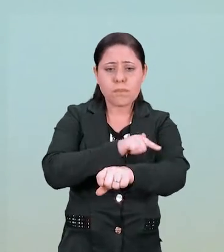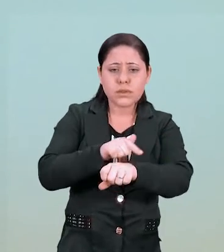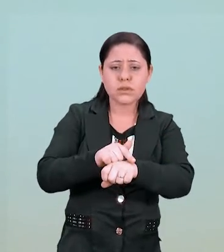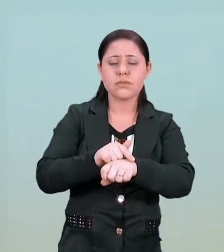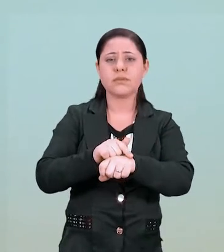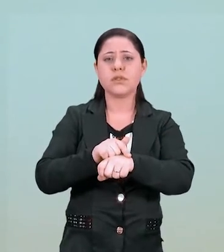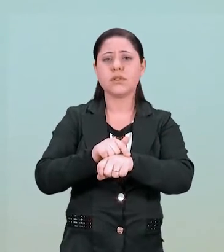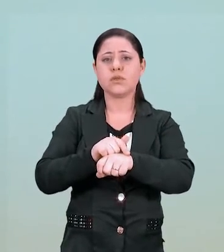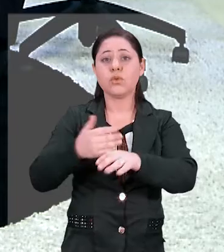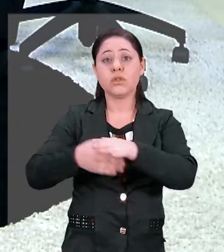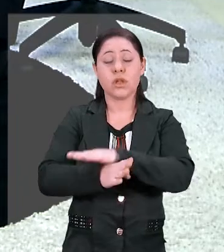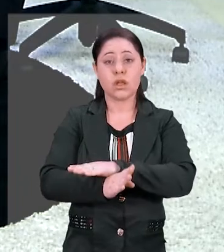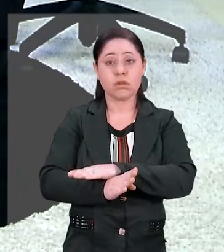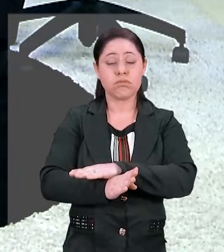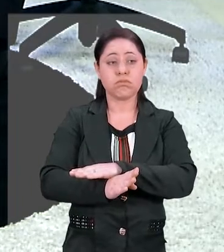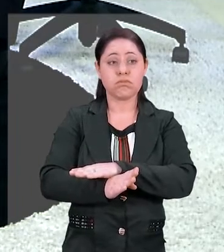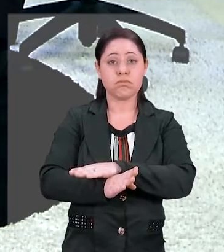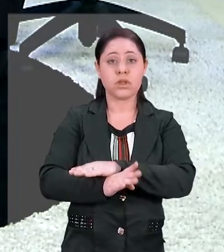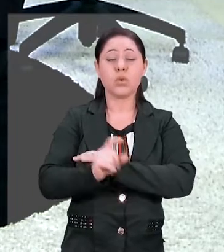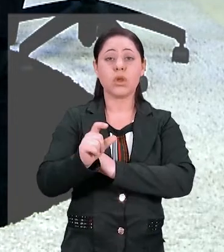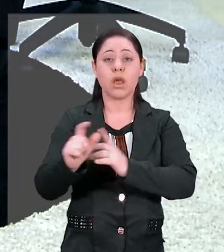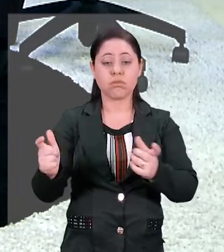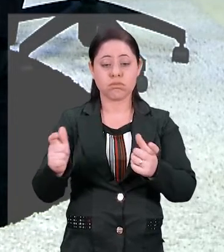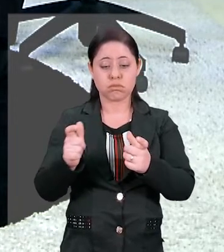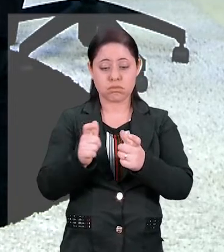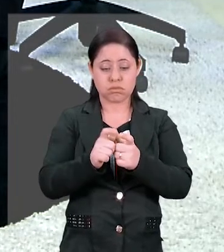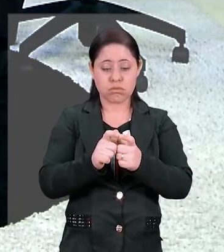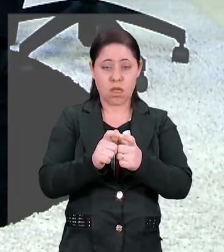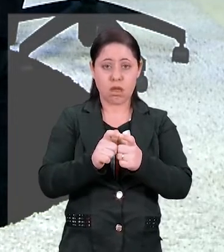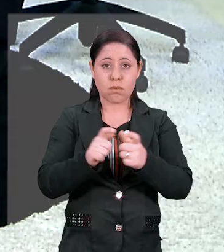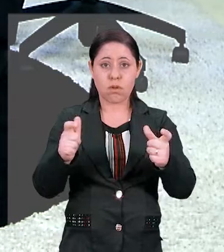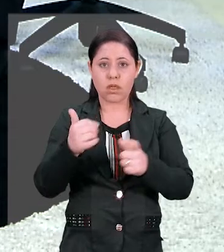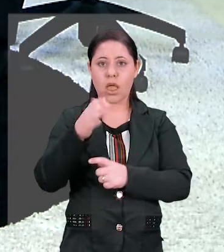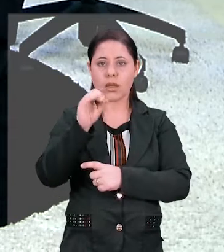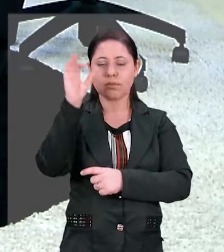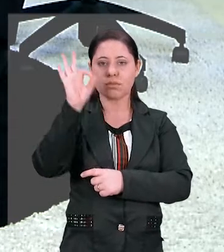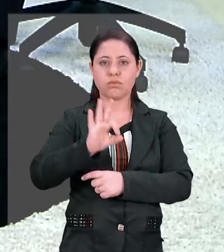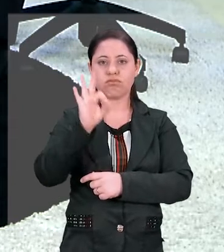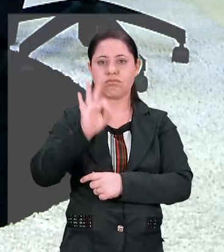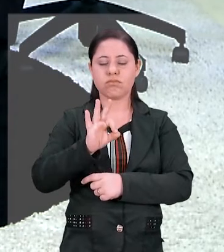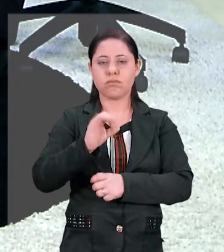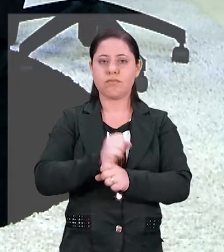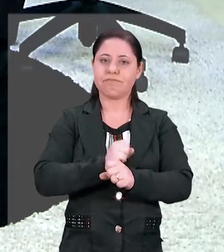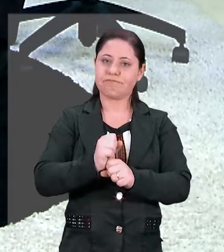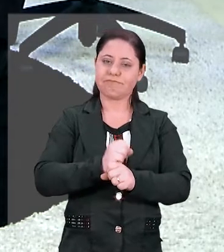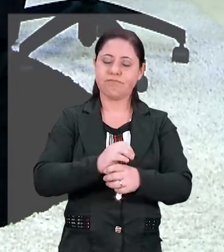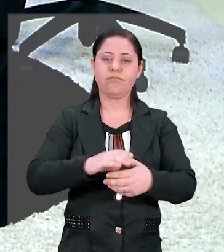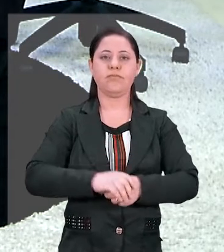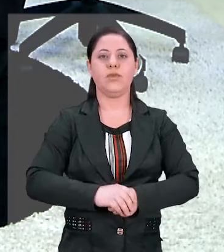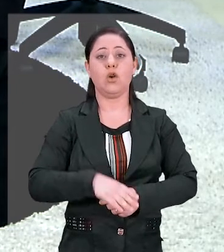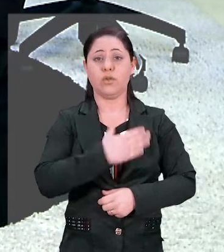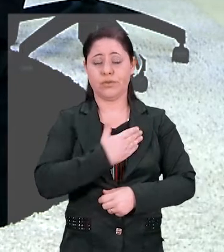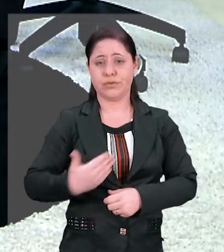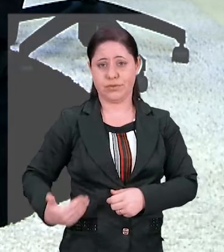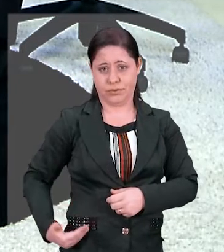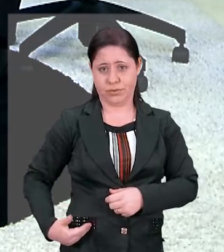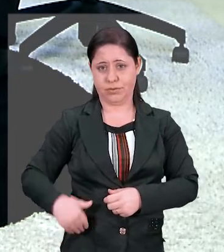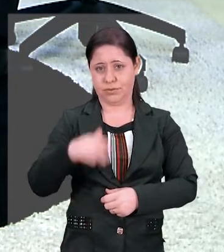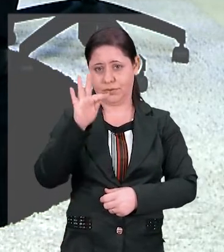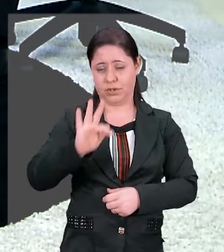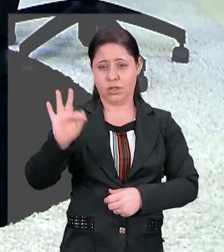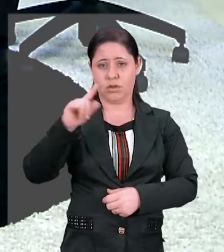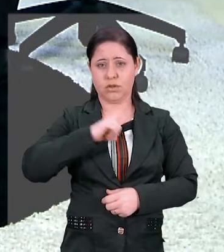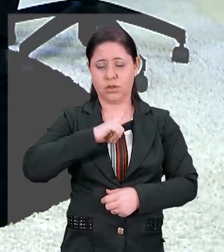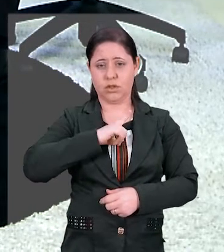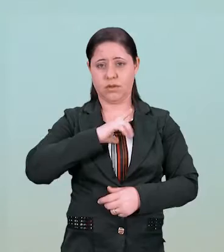10% ao ano. E não é apenas porque o governo federal nos destinou recursos em 2012 para a construção de